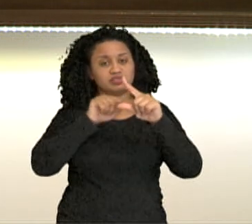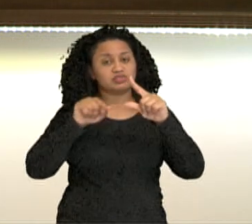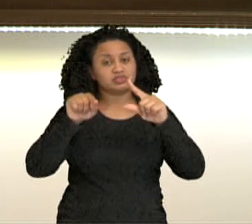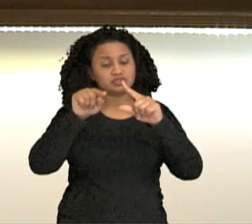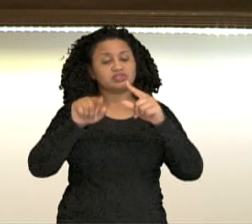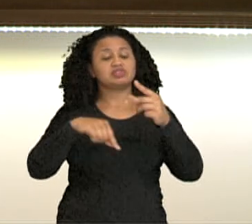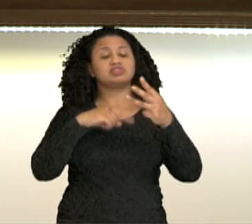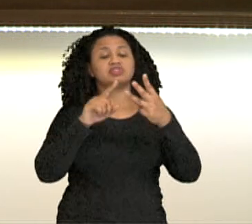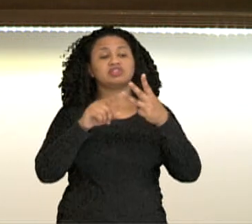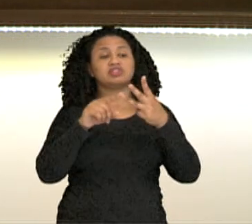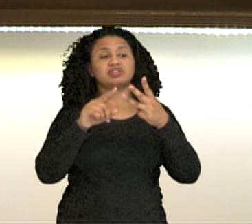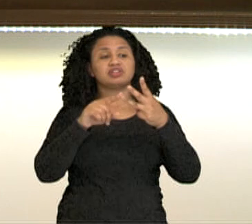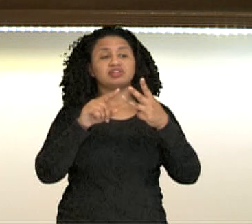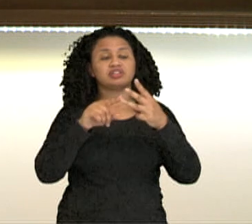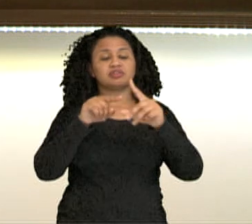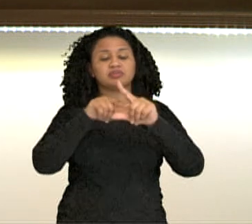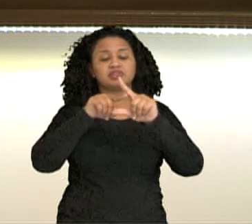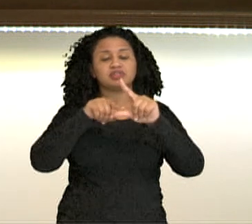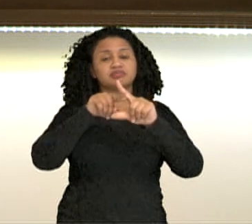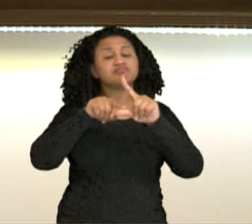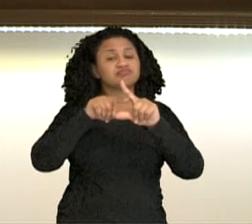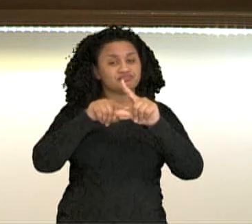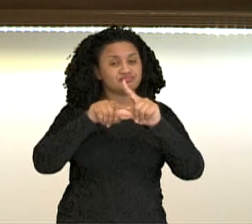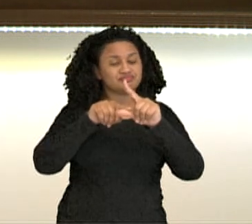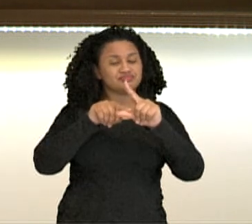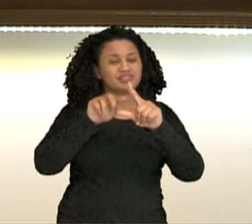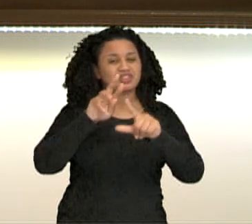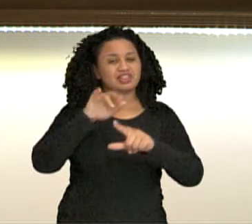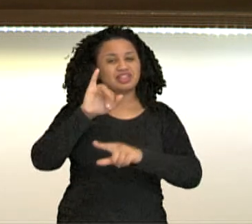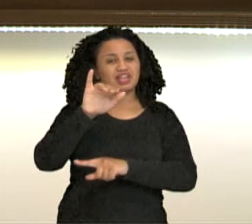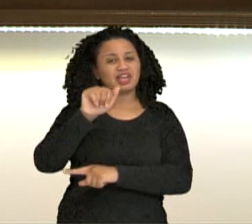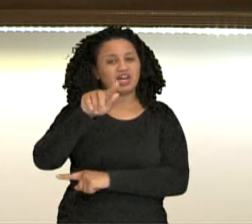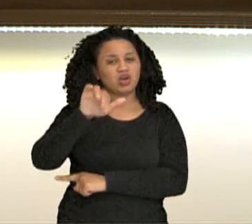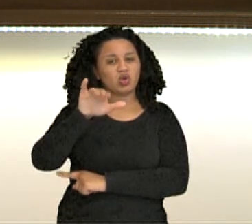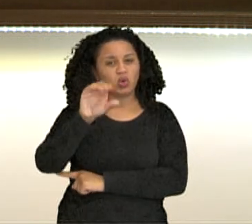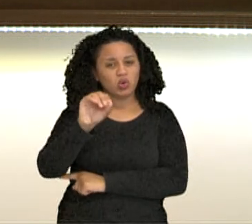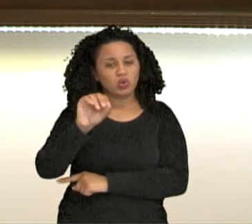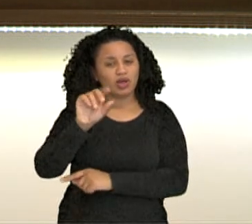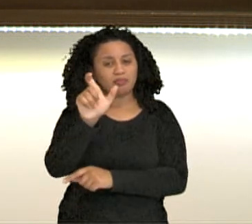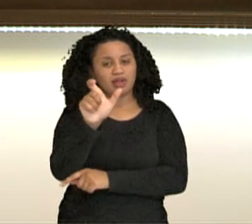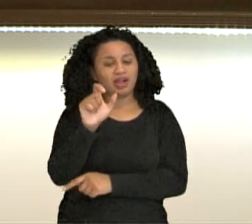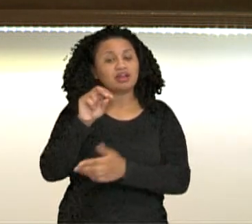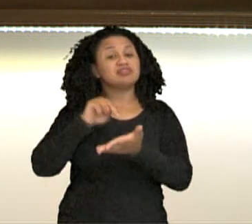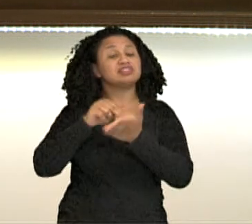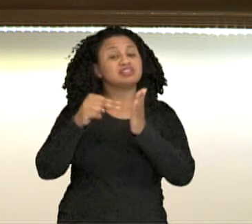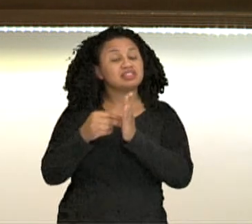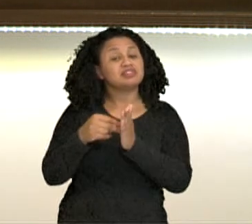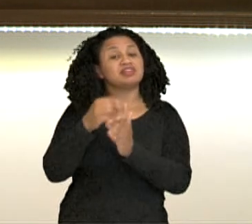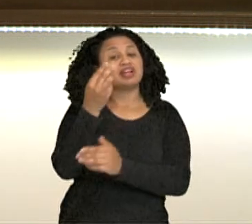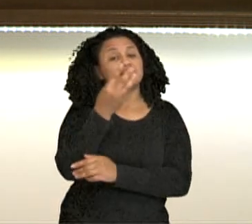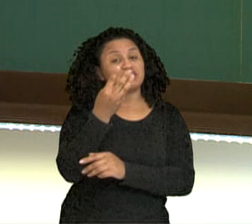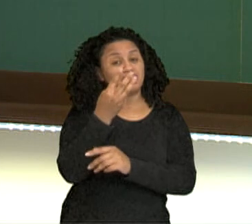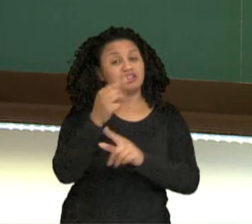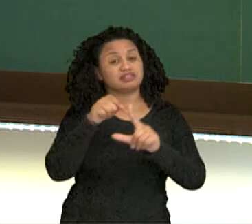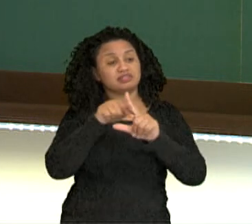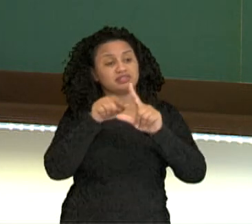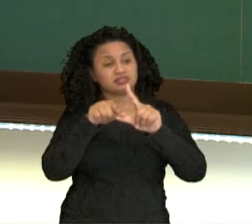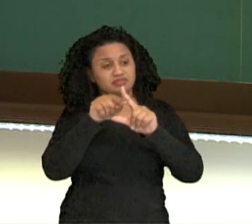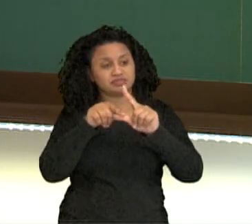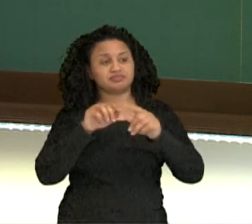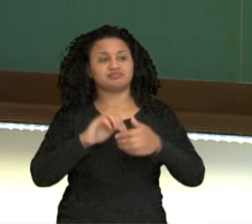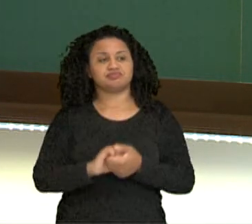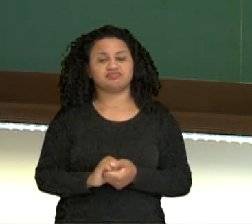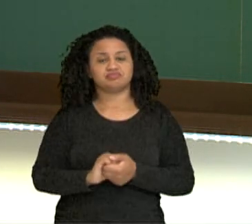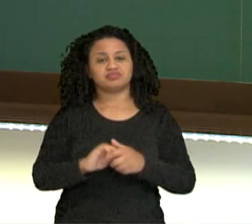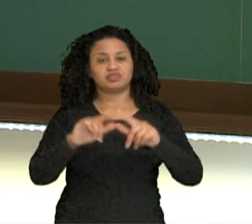palavra triângulo significa 3 ângulos, né? Então aqui eu tenho, então quais são os vértices? Pontos